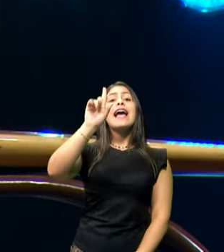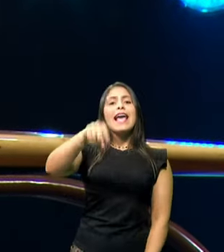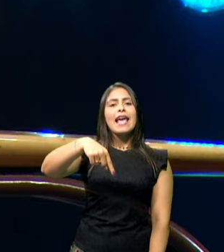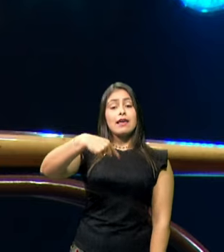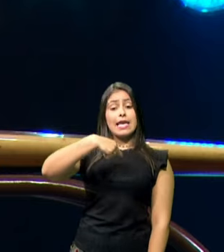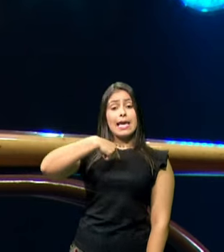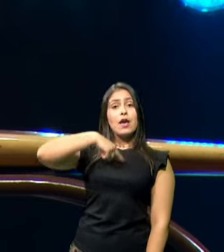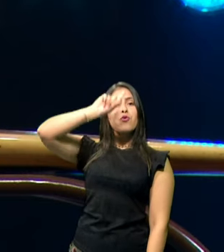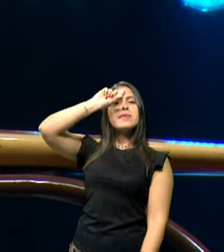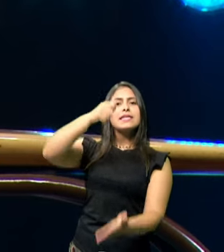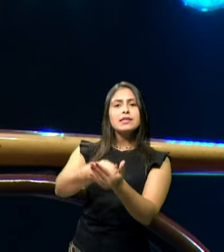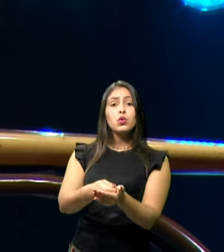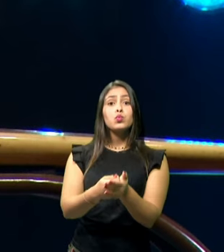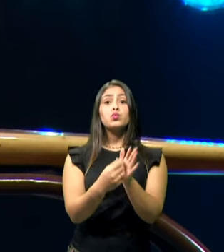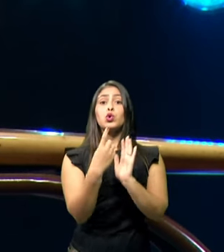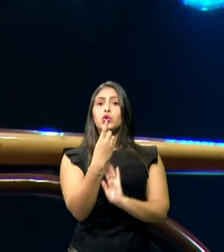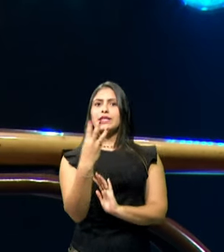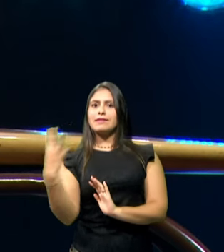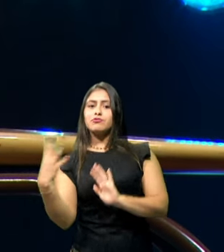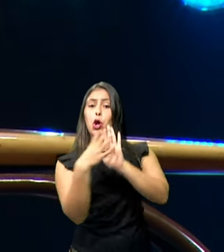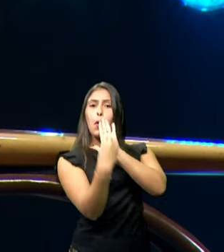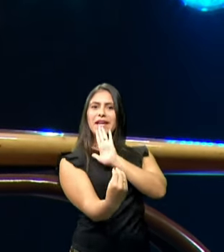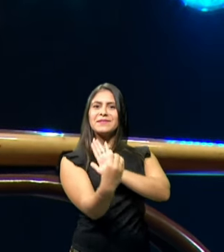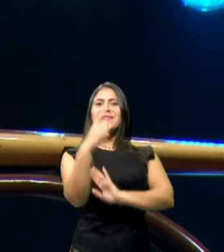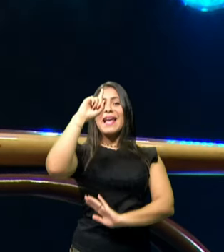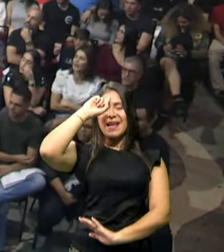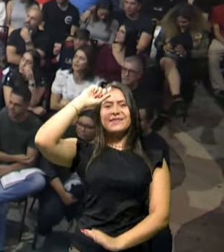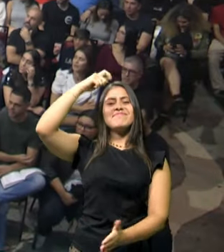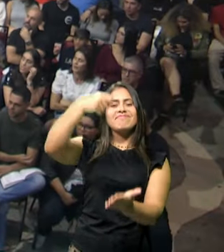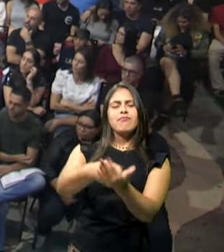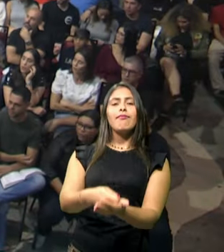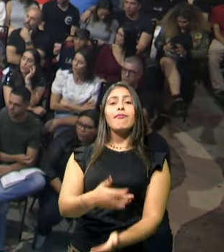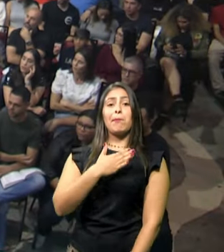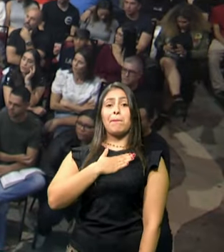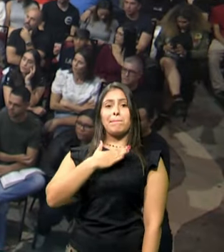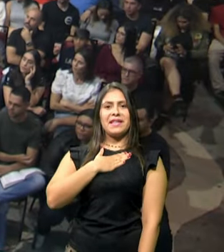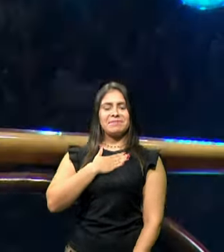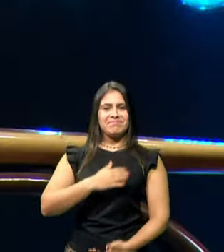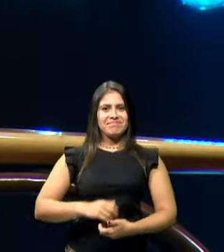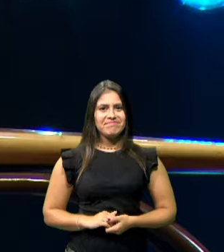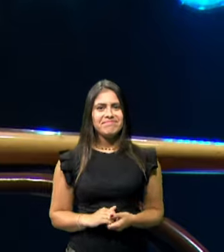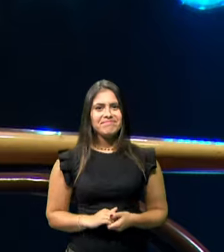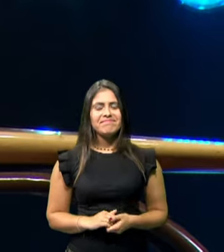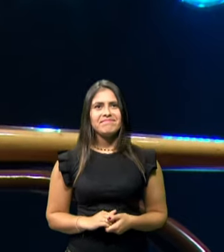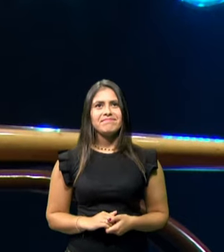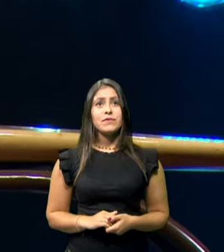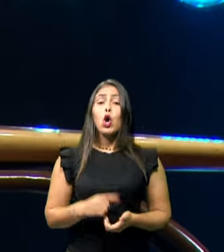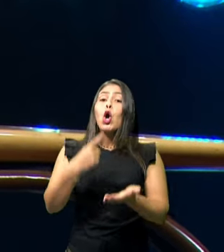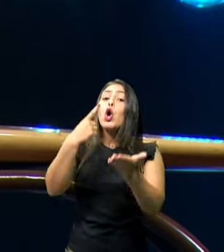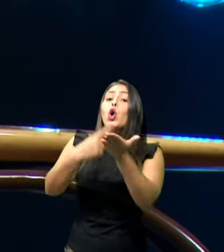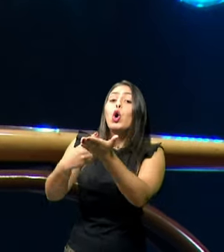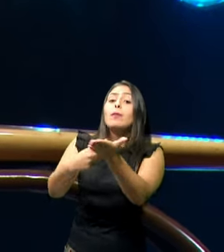você repetir? Vou contar um, dois, três, que eu disser já. Um, dois, três. Eu decido. Então, eu vou combinar